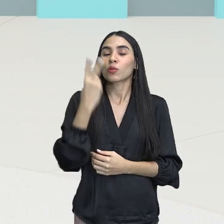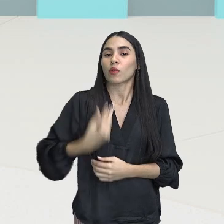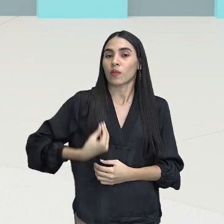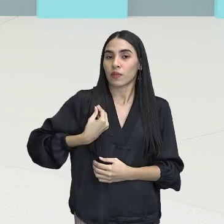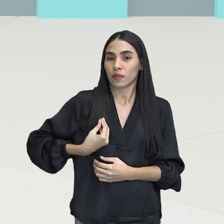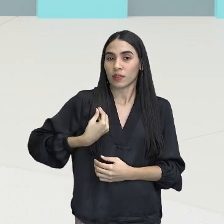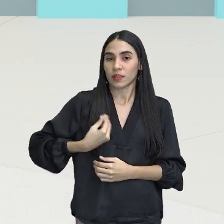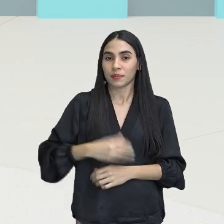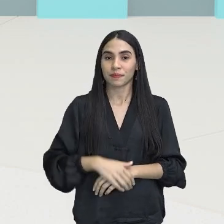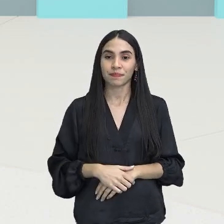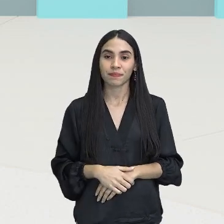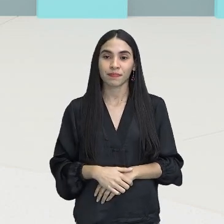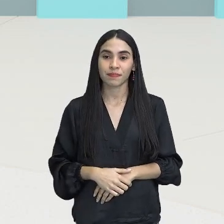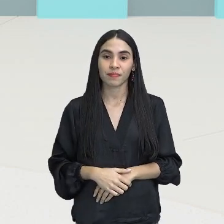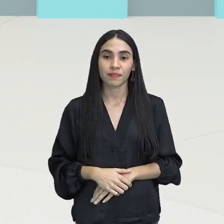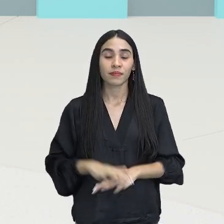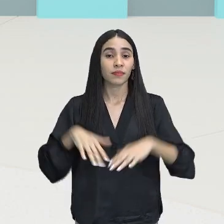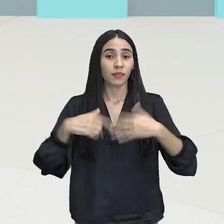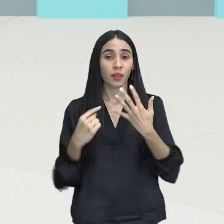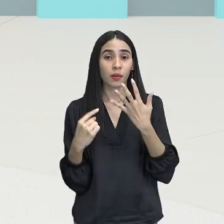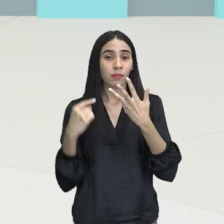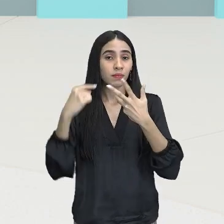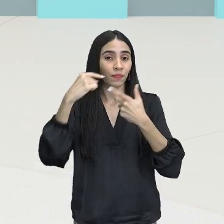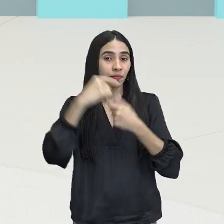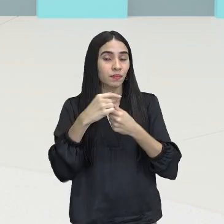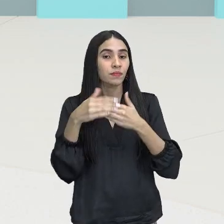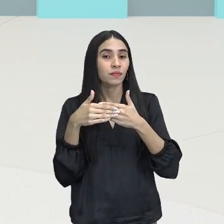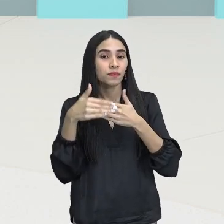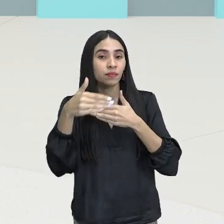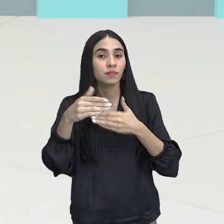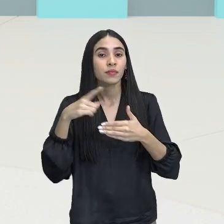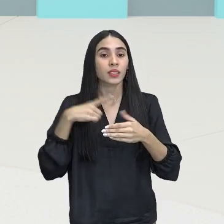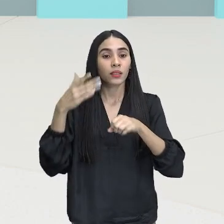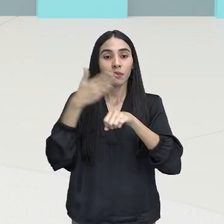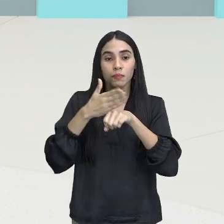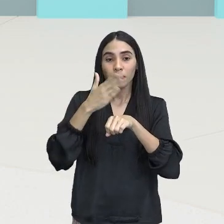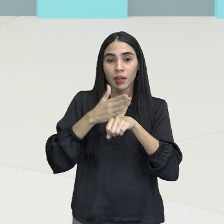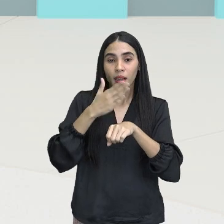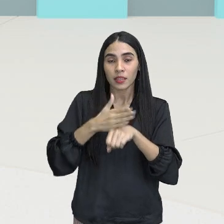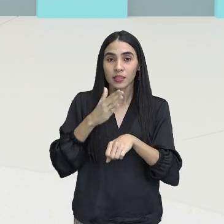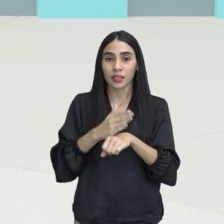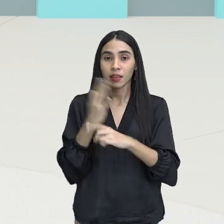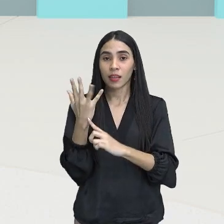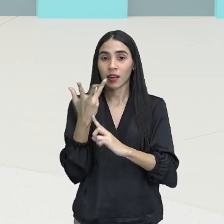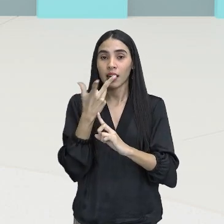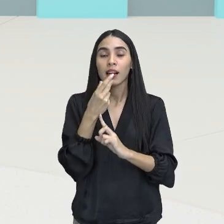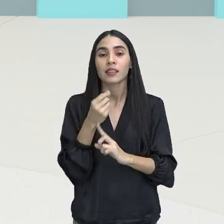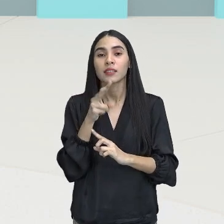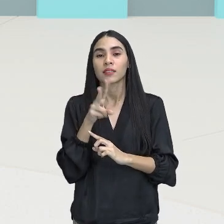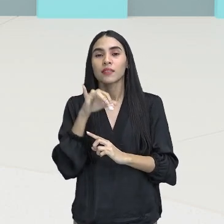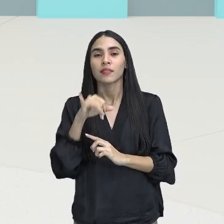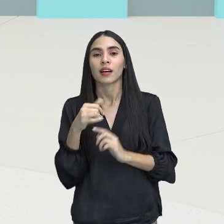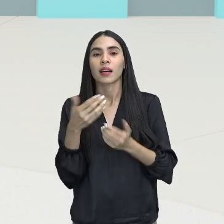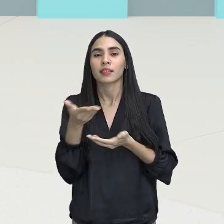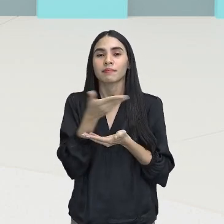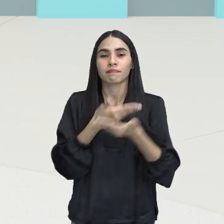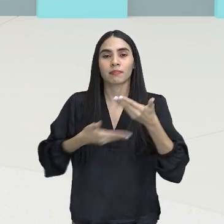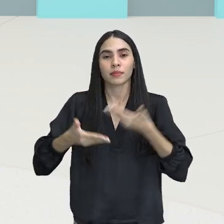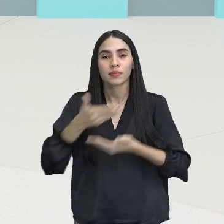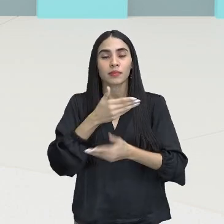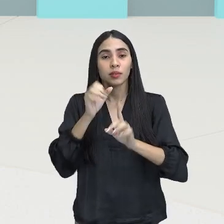viver. Então, tudo isso a partir dessas práticas artísticas que nos leva a essas